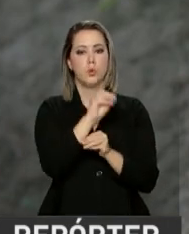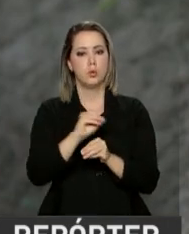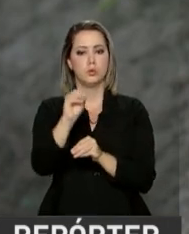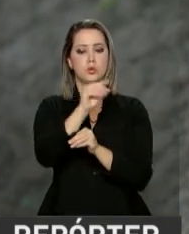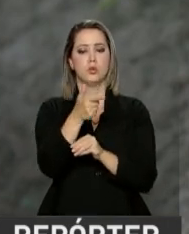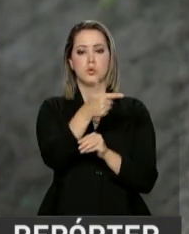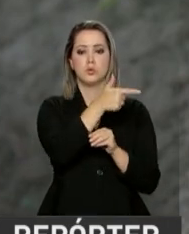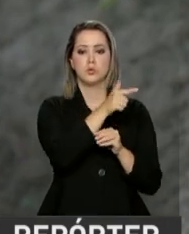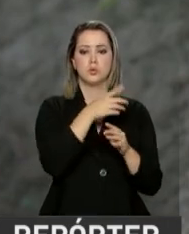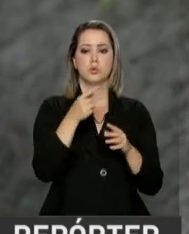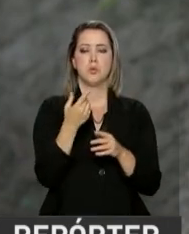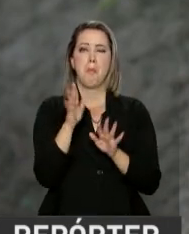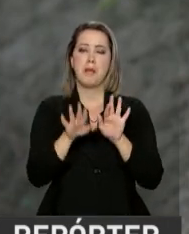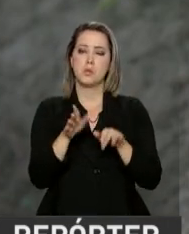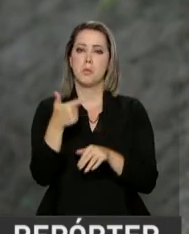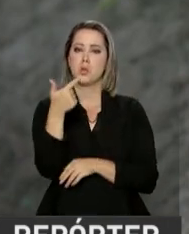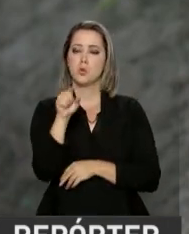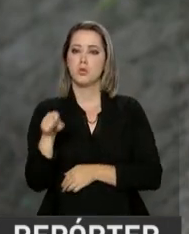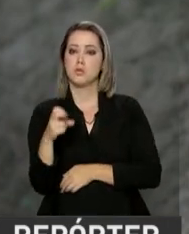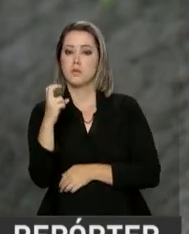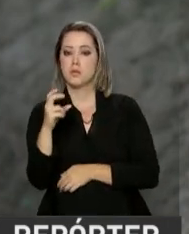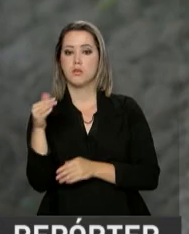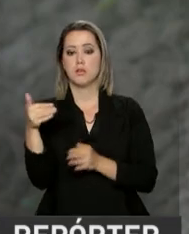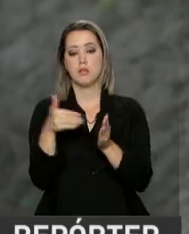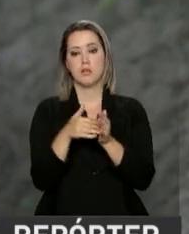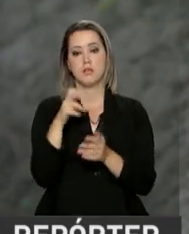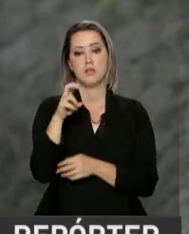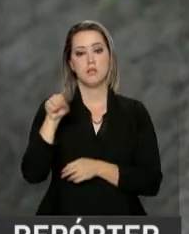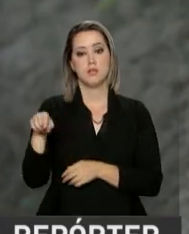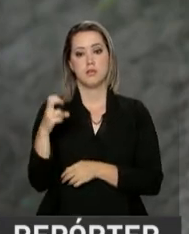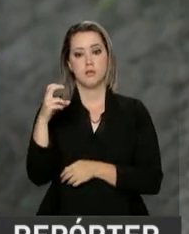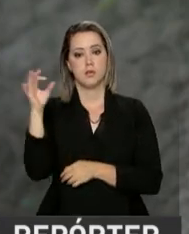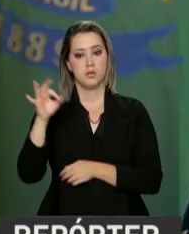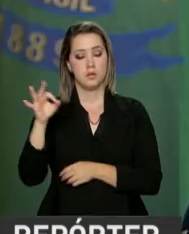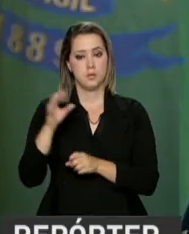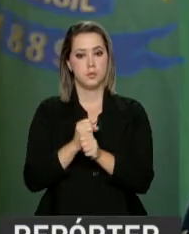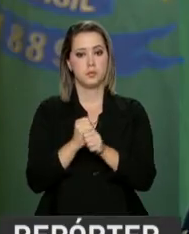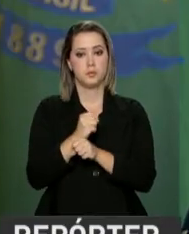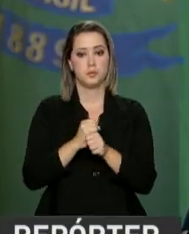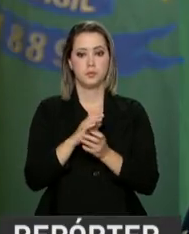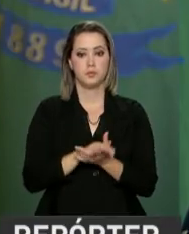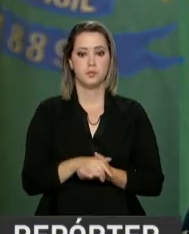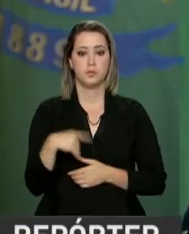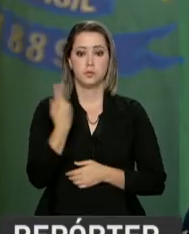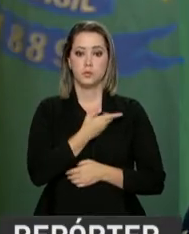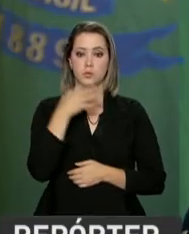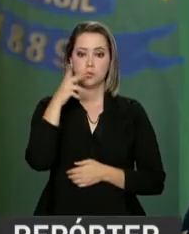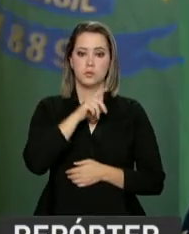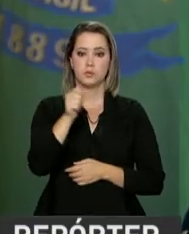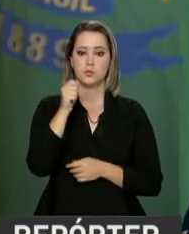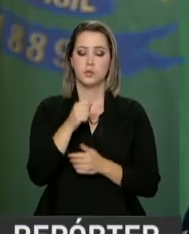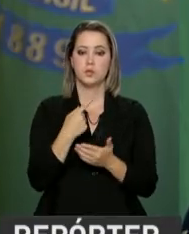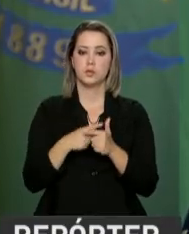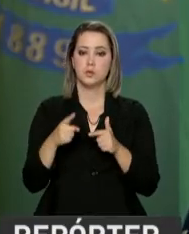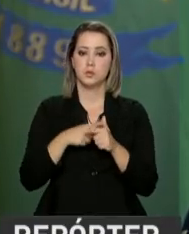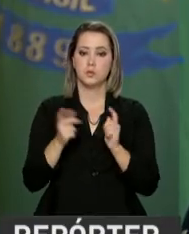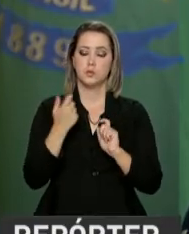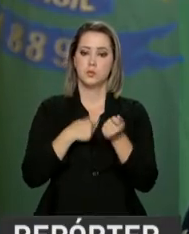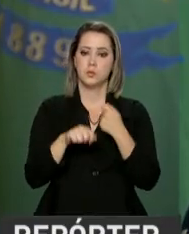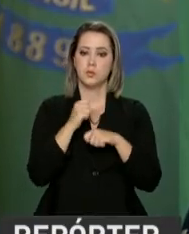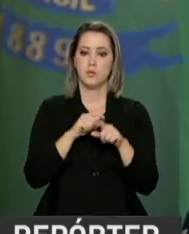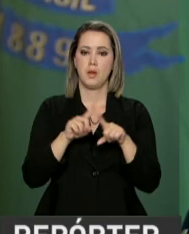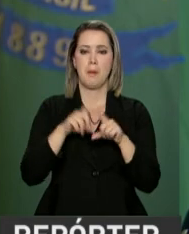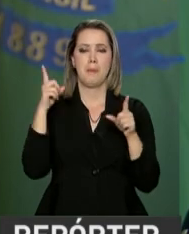os juros ficam entre dois e meio por cento e cinco e meio por cento ao ano superamos a crise econômica mais grave